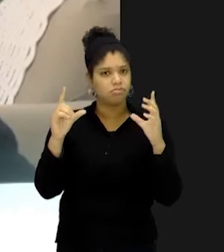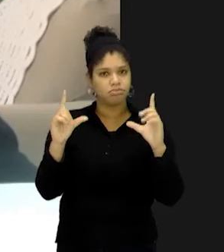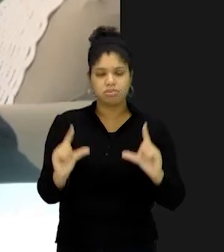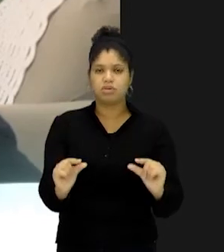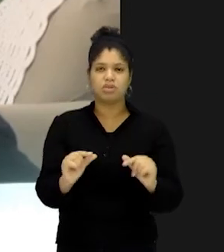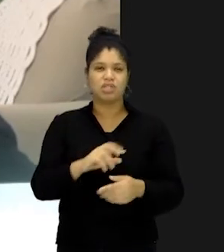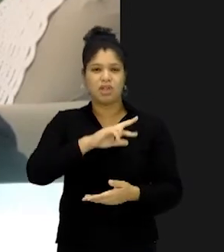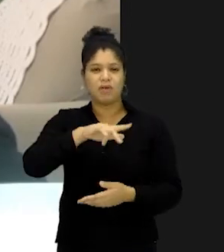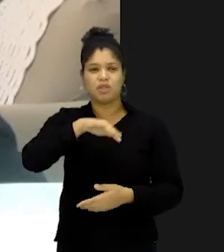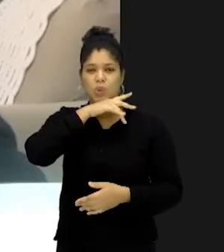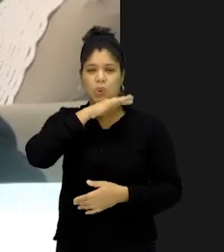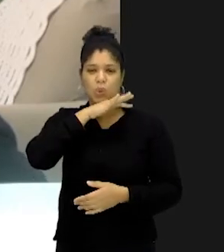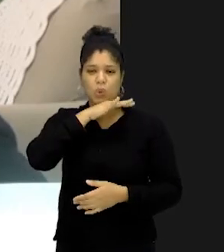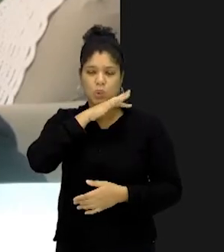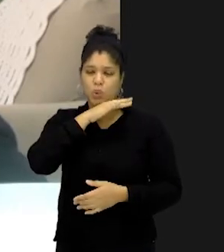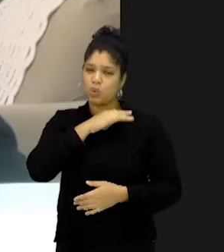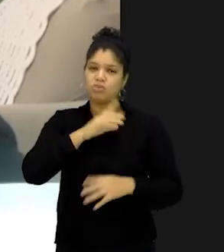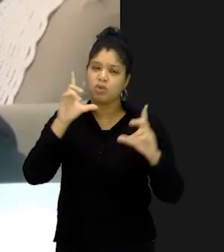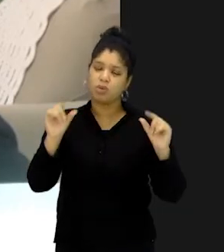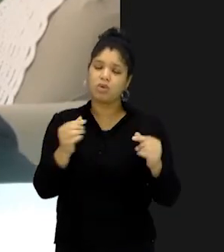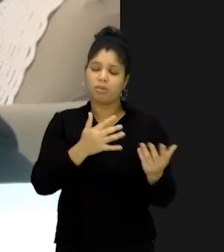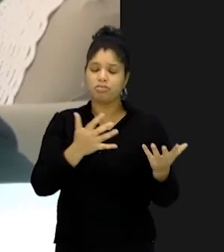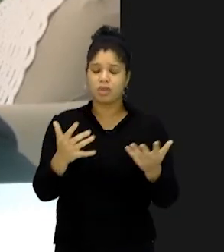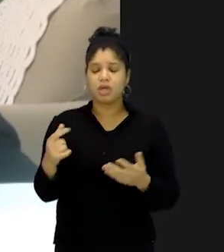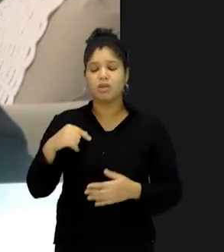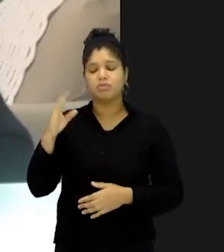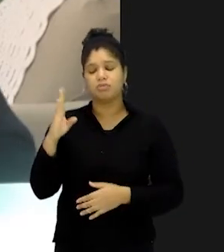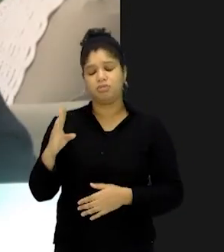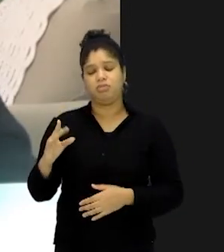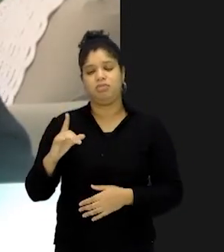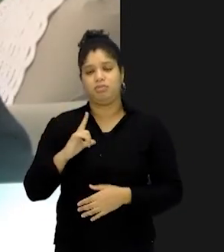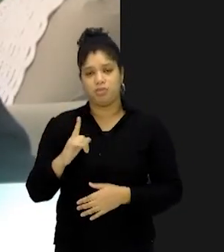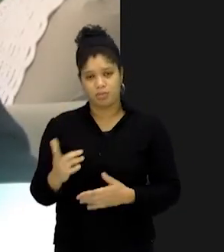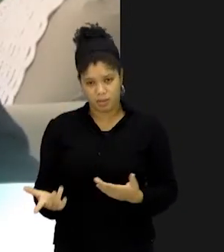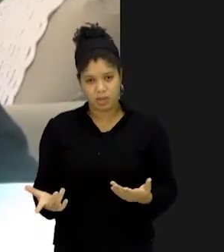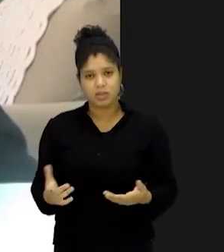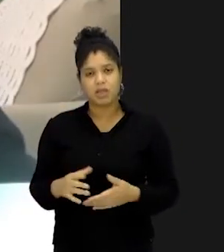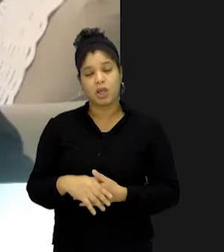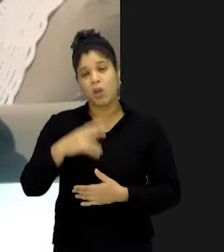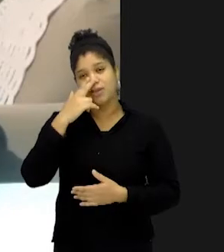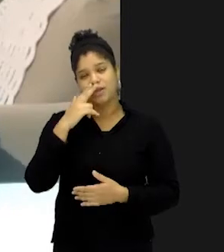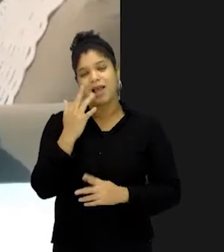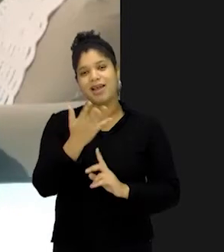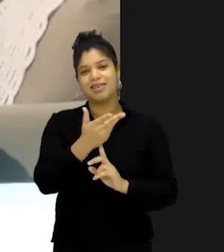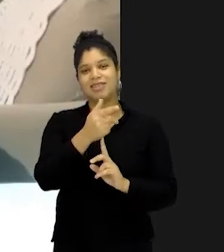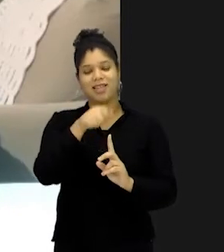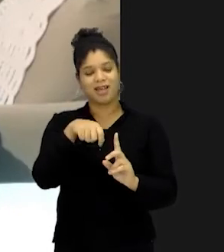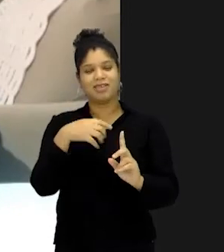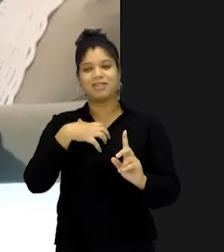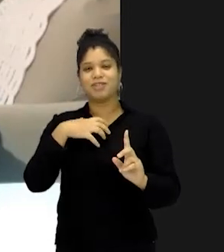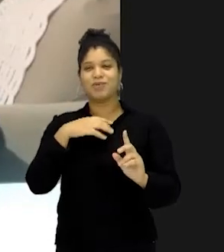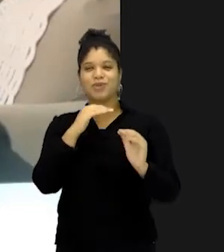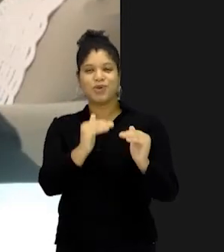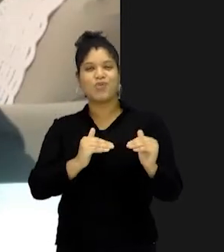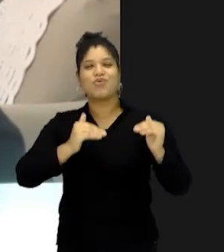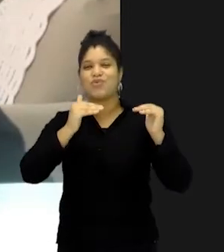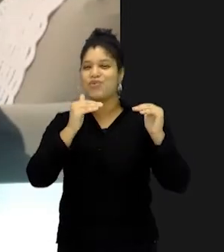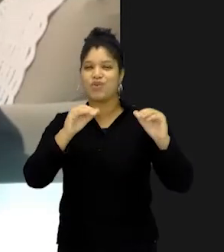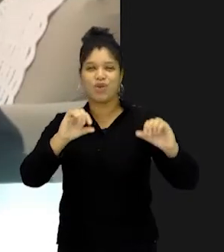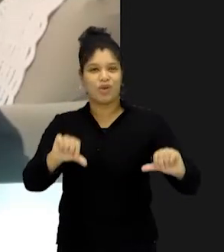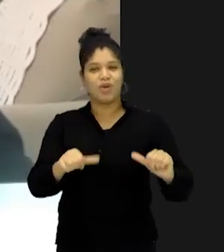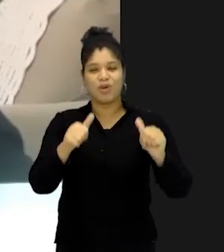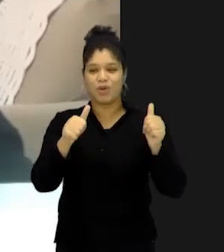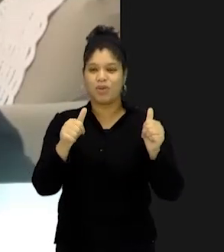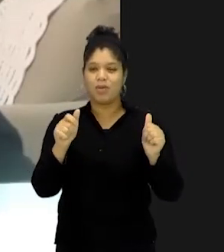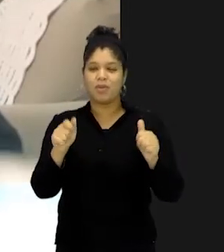ruim, né, que tem no país. Eu acho que a arte ela tem esse mérito, né, de melhorar, ou pelo